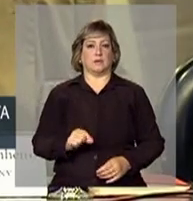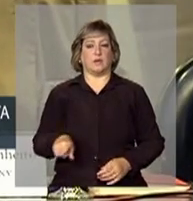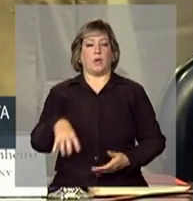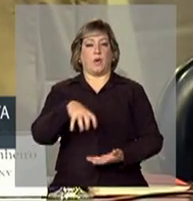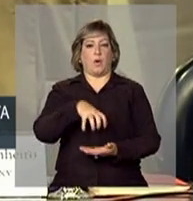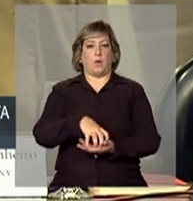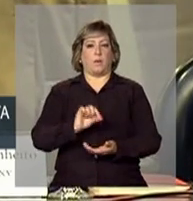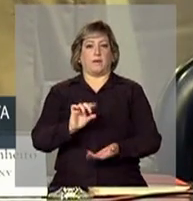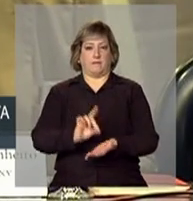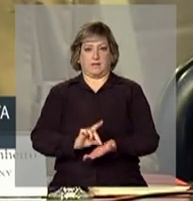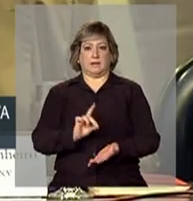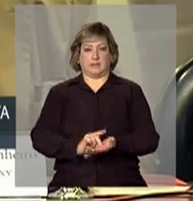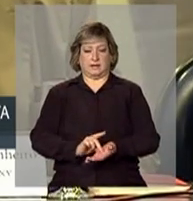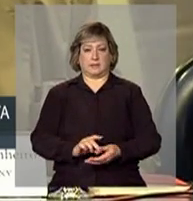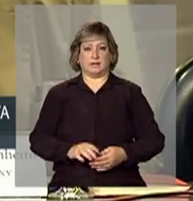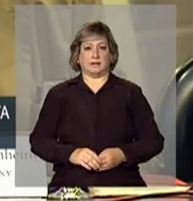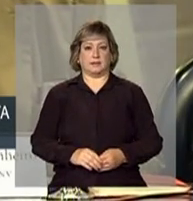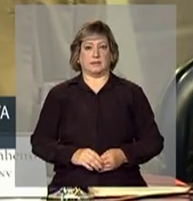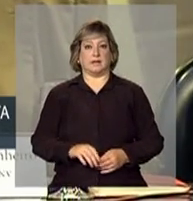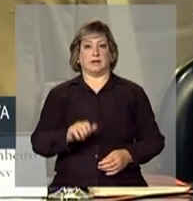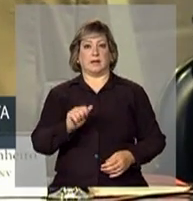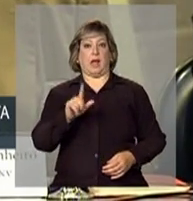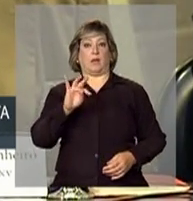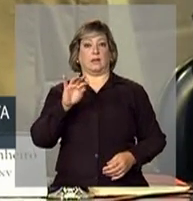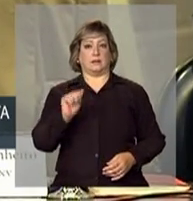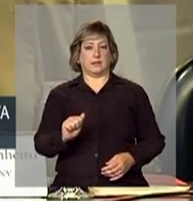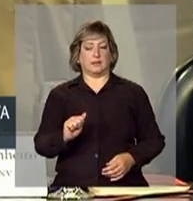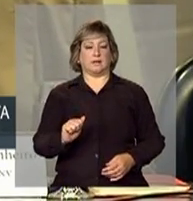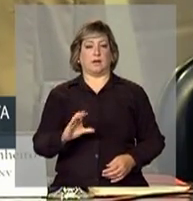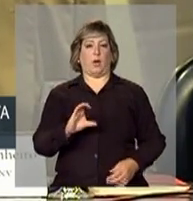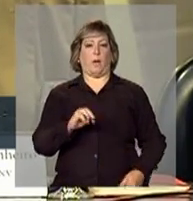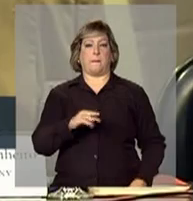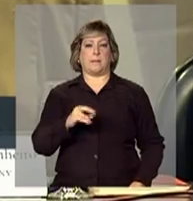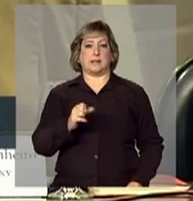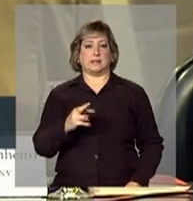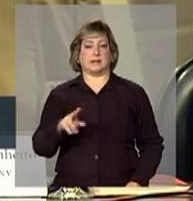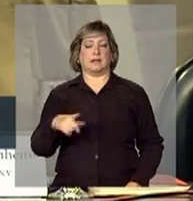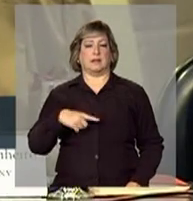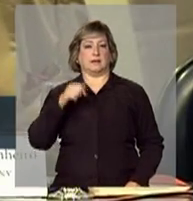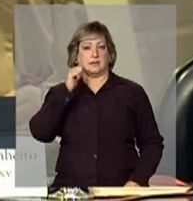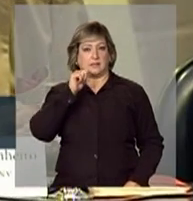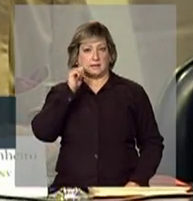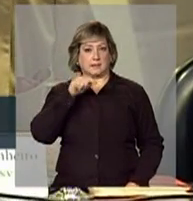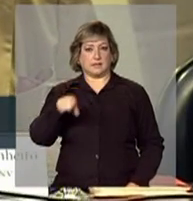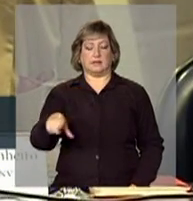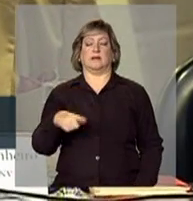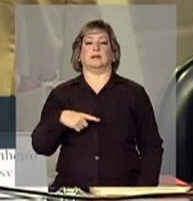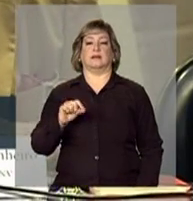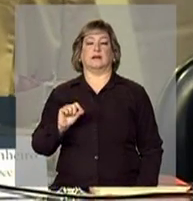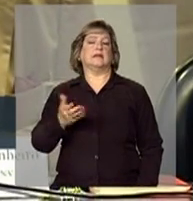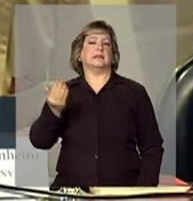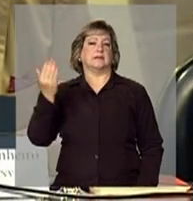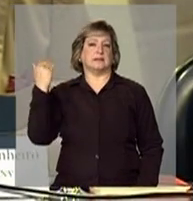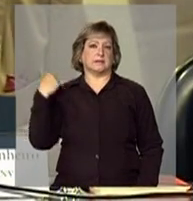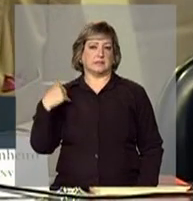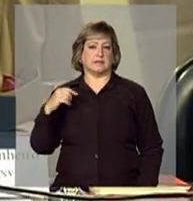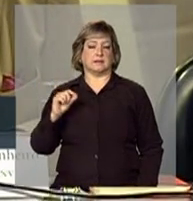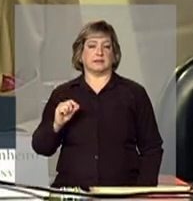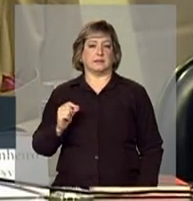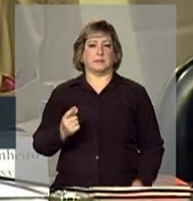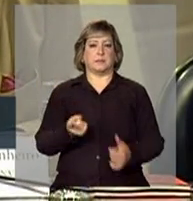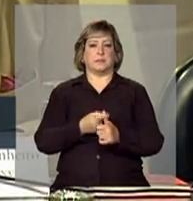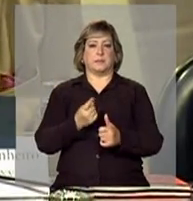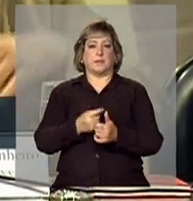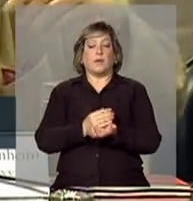Comissão da Verdade. A alta comissária de Direitos Humanos, a senhora Navi Pillay, desde o primeiro momento da